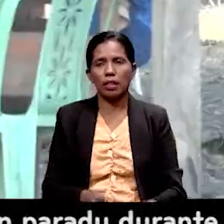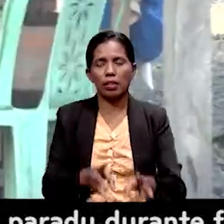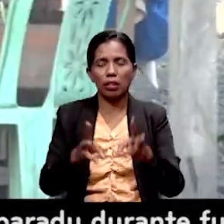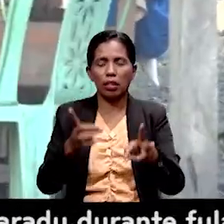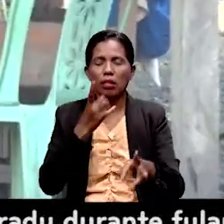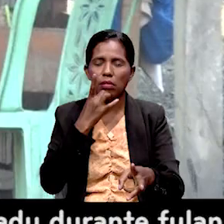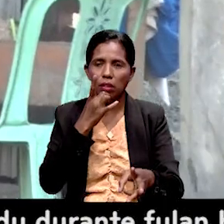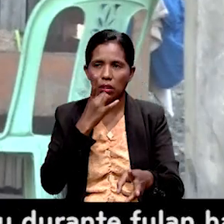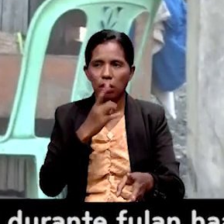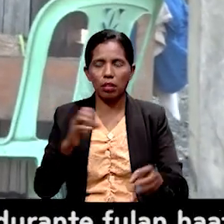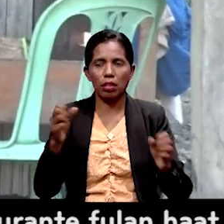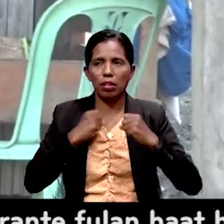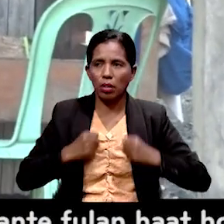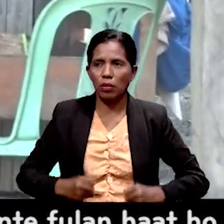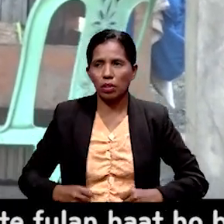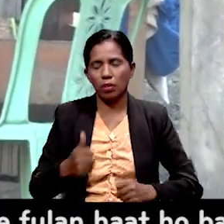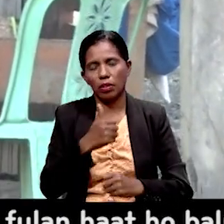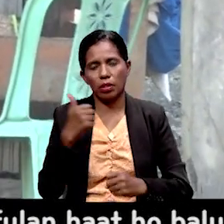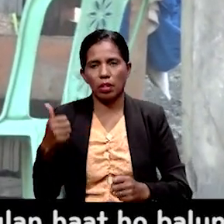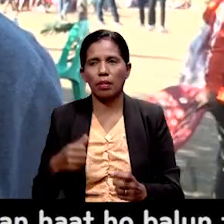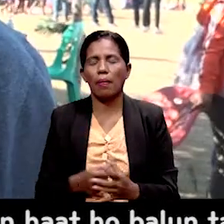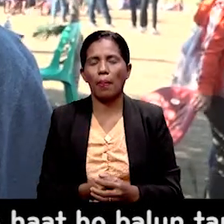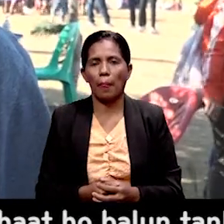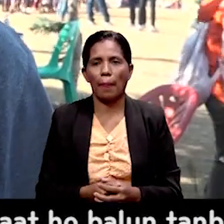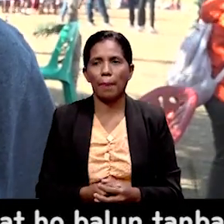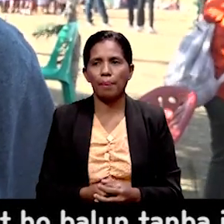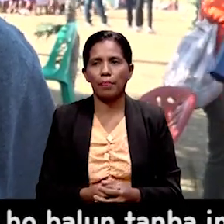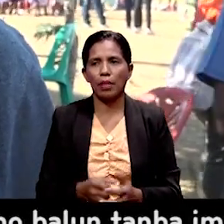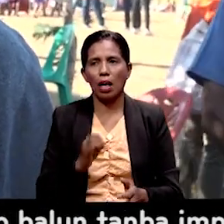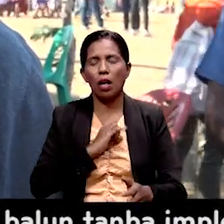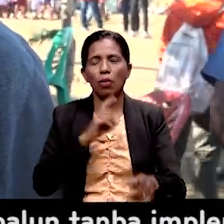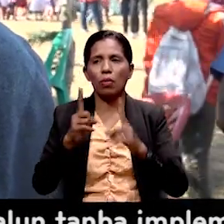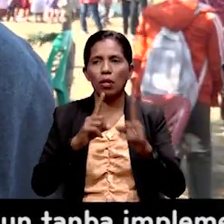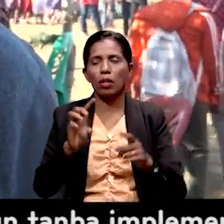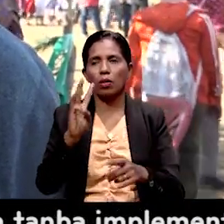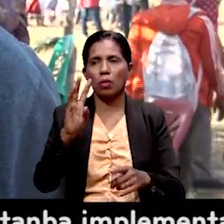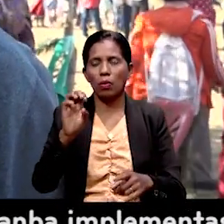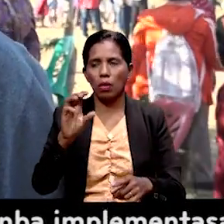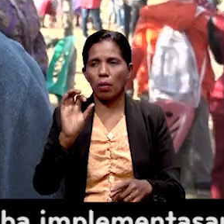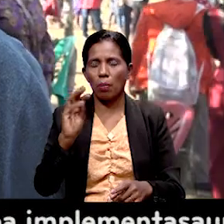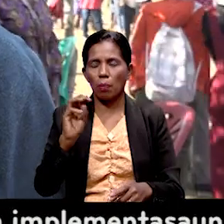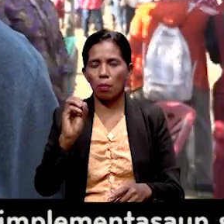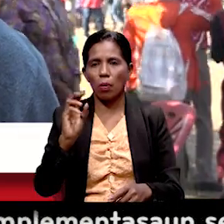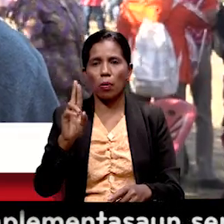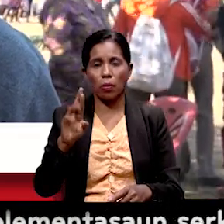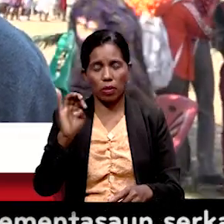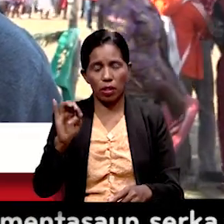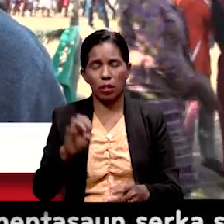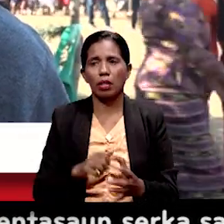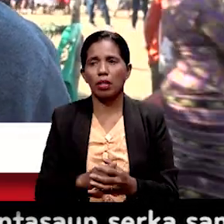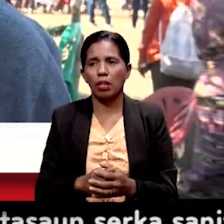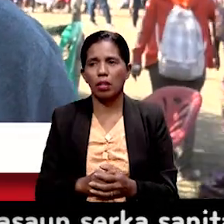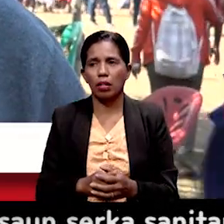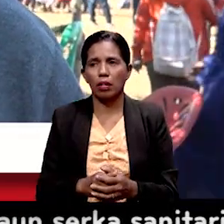comunicação, saúde no seluktan. A Coria ia Waimori neva, ato fotene ba Timor Tua Magliliu, lia funilekne,